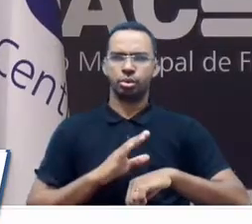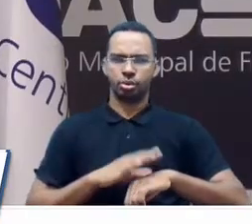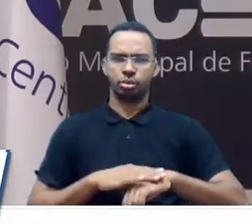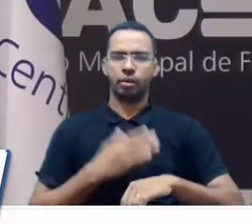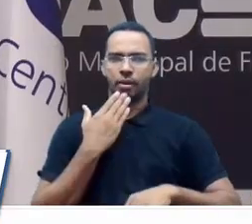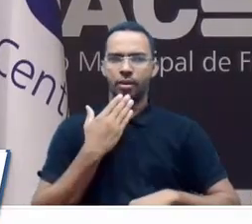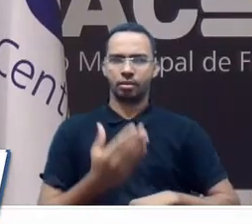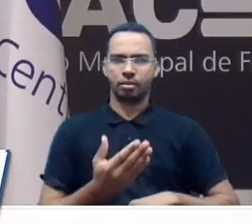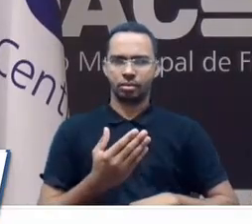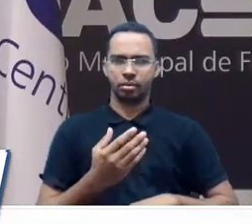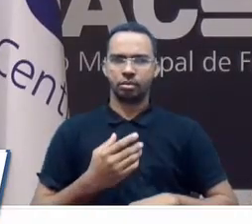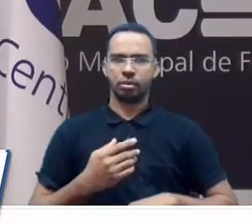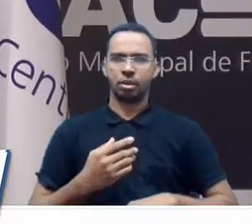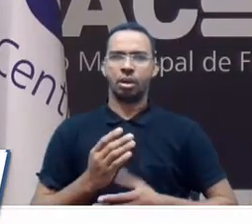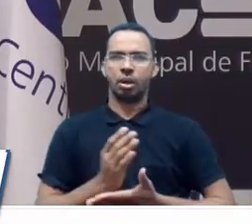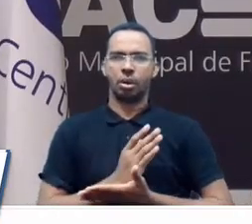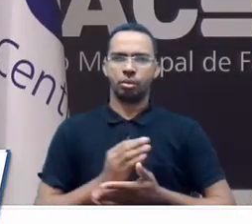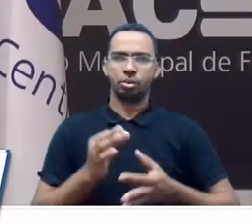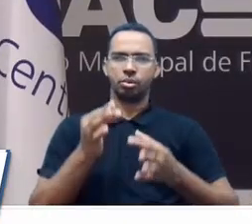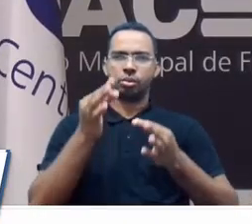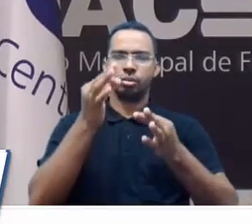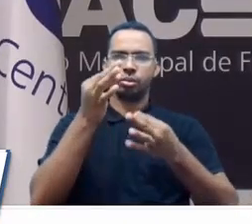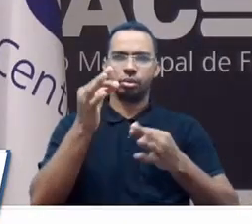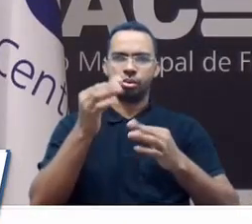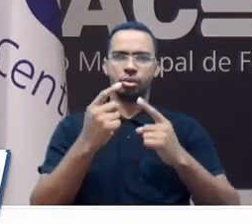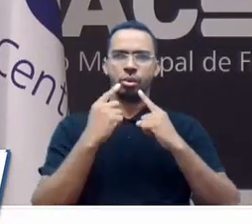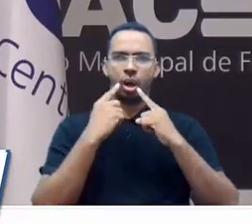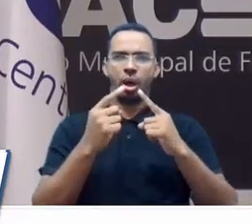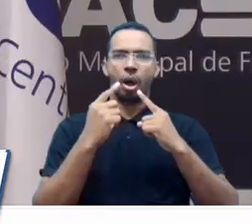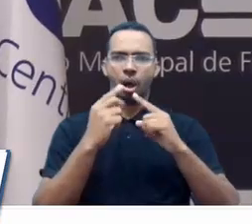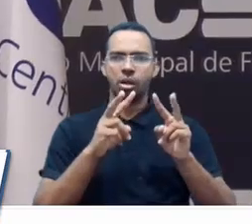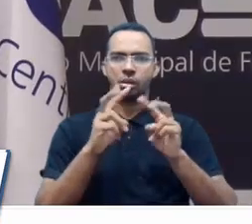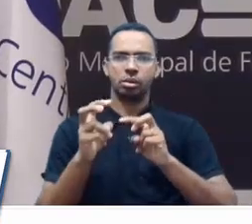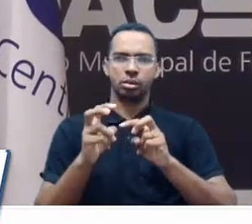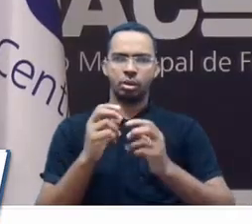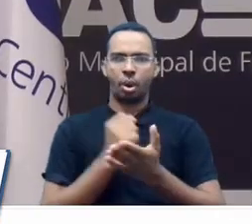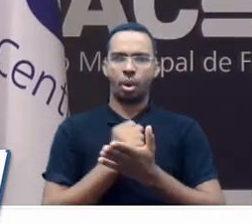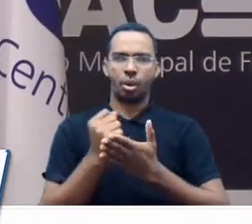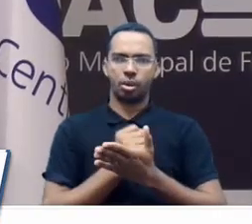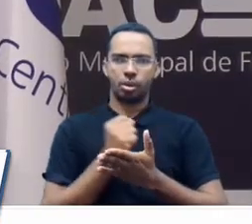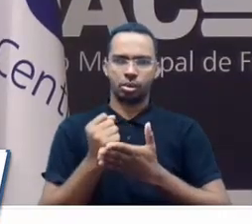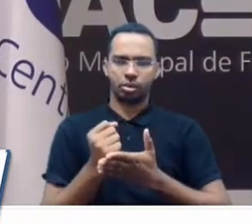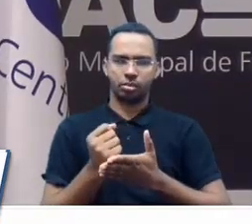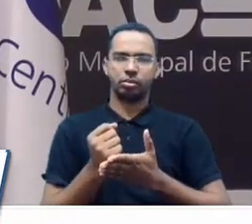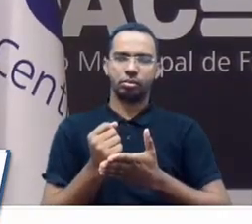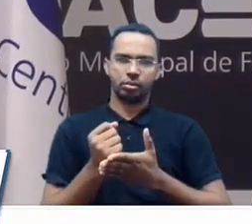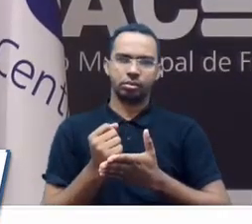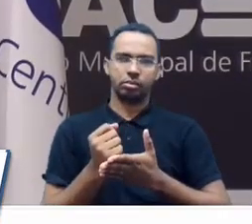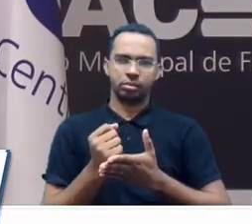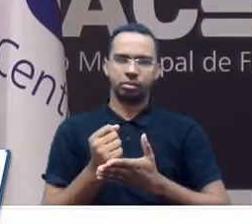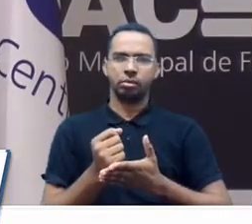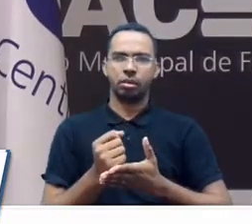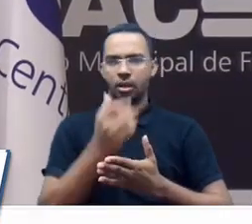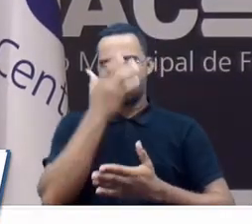nas notas de repúdio sobre essa questão da contratação dos cargos